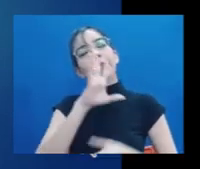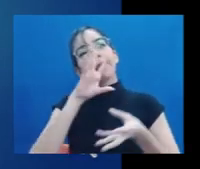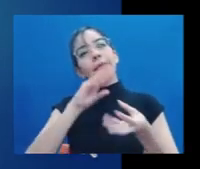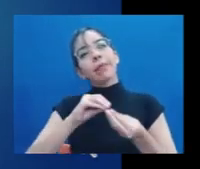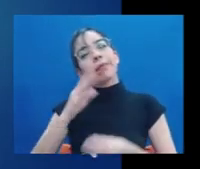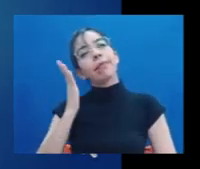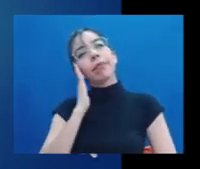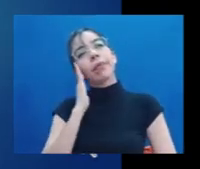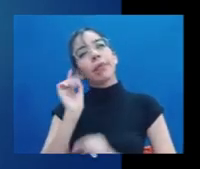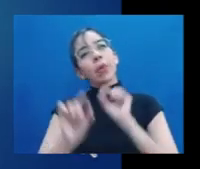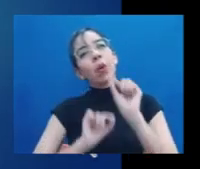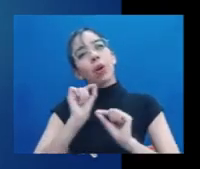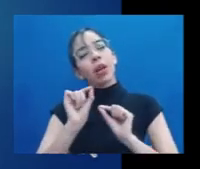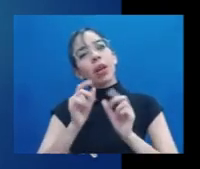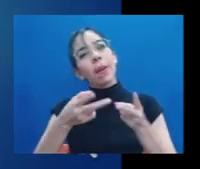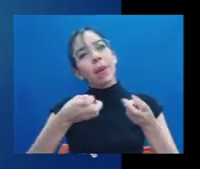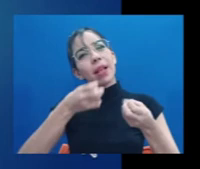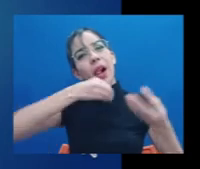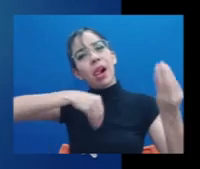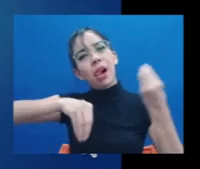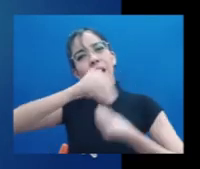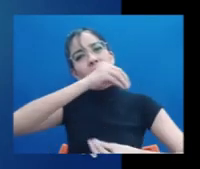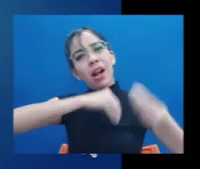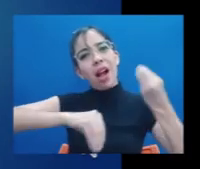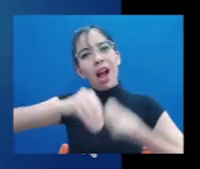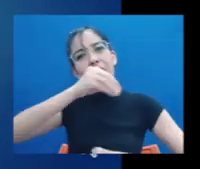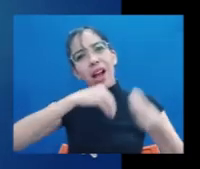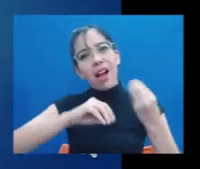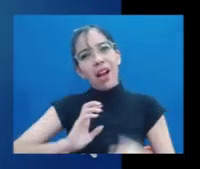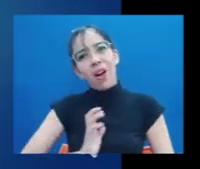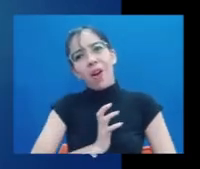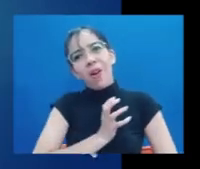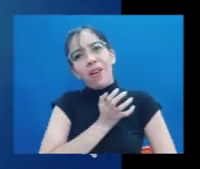do meu arquivo pessoal, então eu não posso narrar, né,